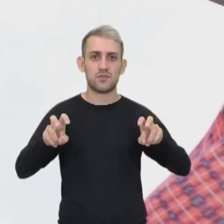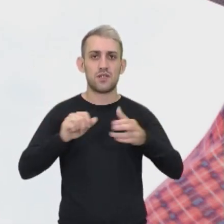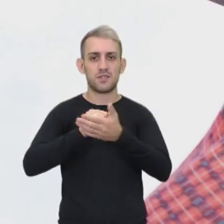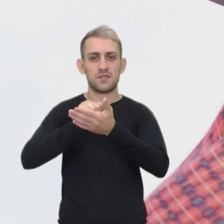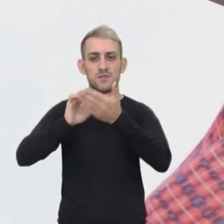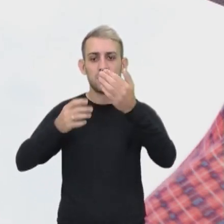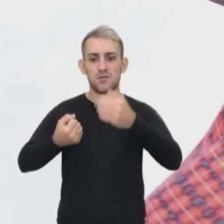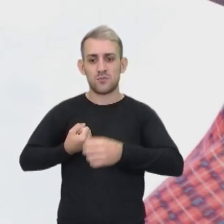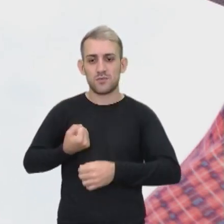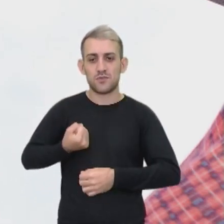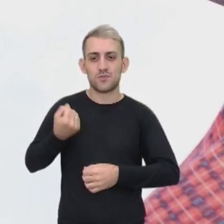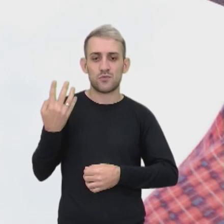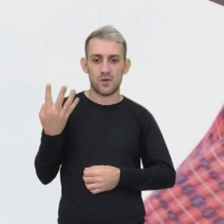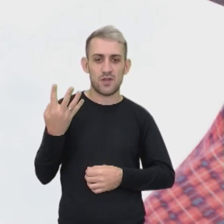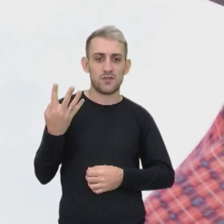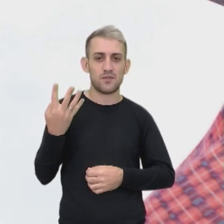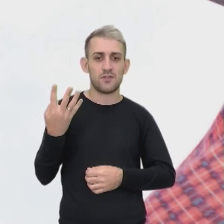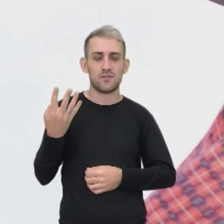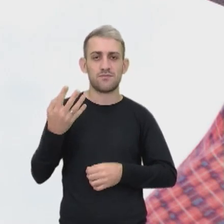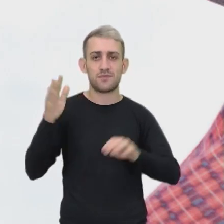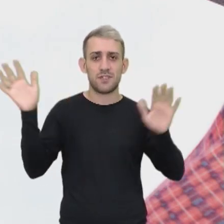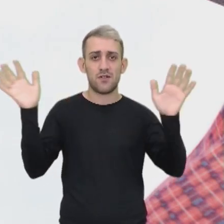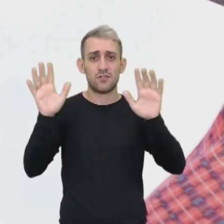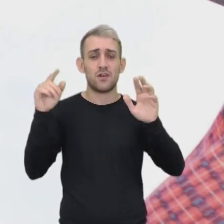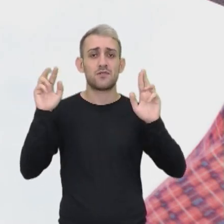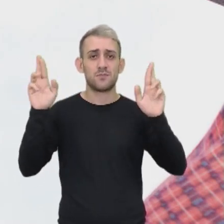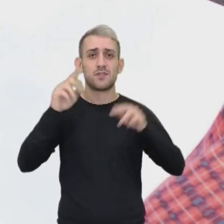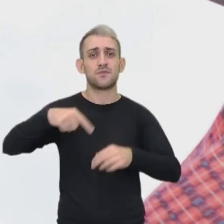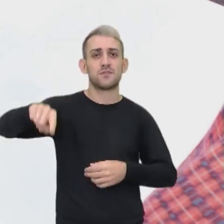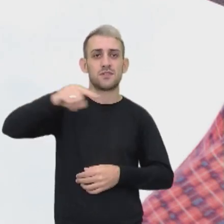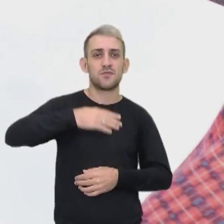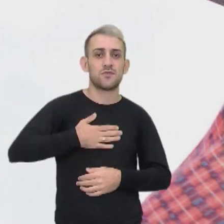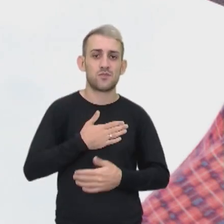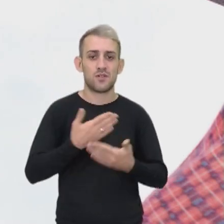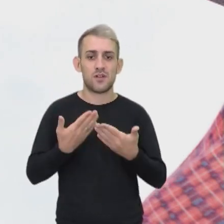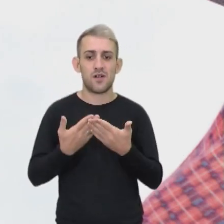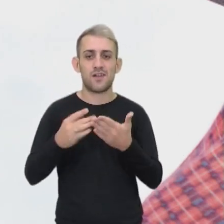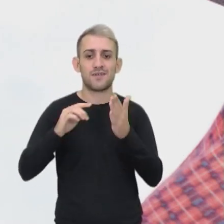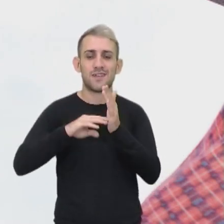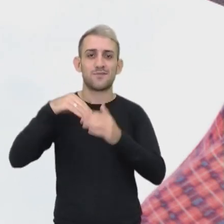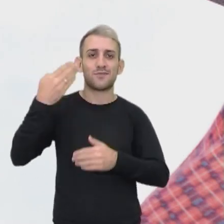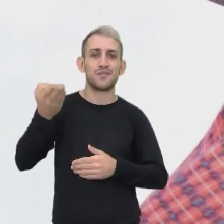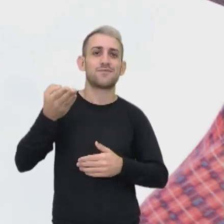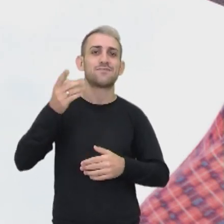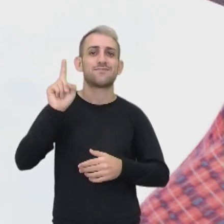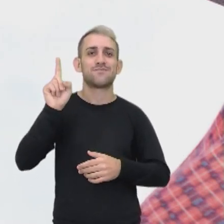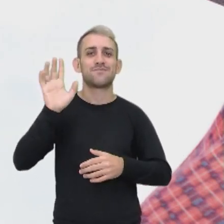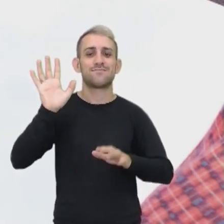atividade 4 aí, tá bom? Pessoal, tchau, tchau. Espero que vocês tenham gostado da aula e até a próxima, então.